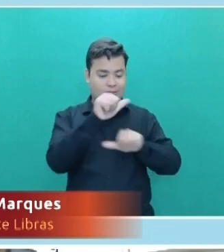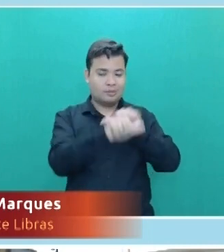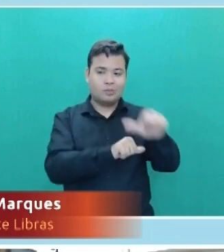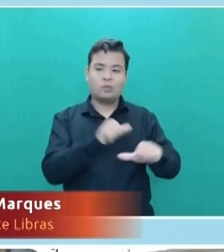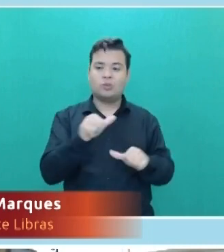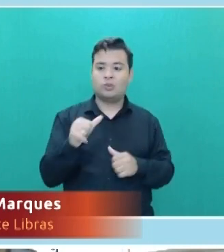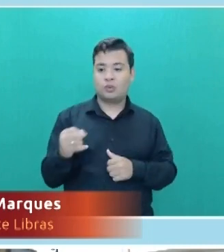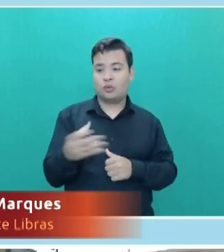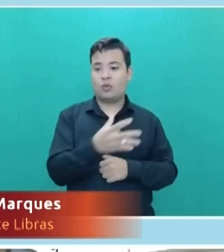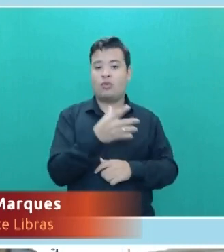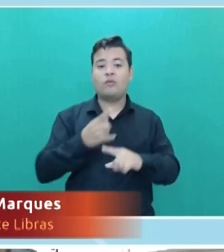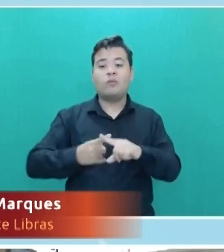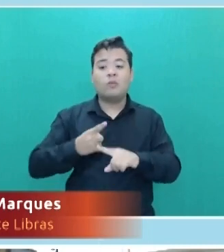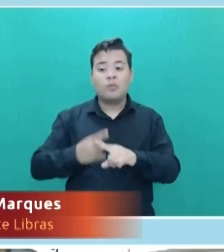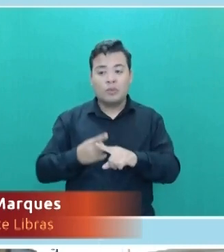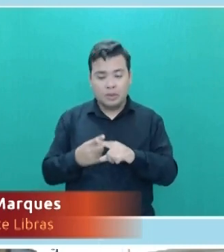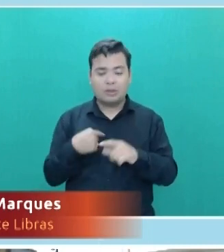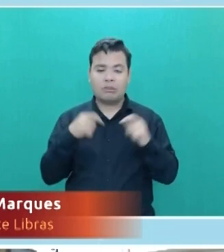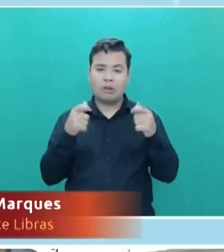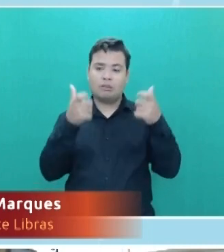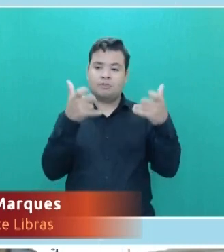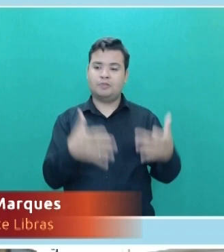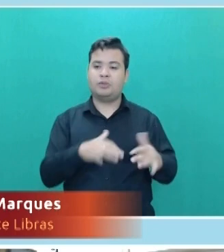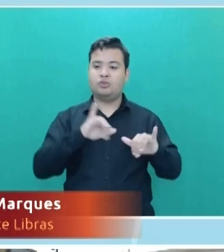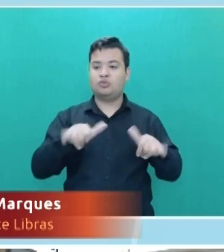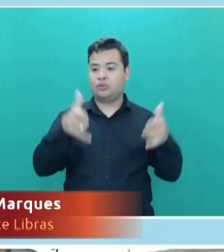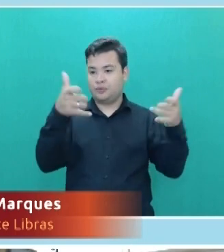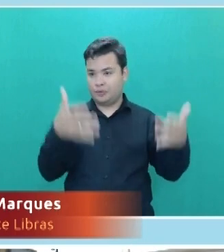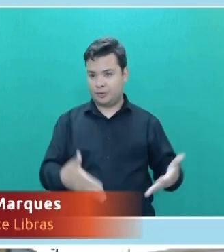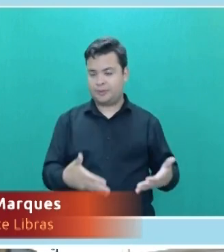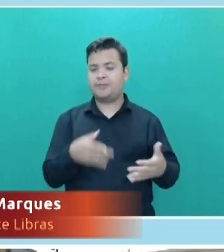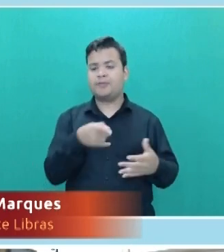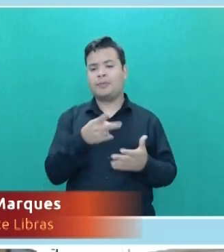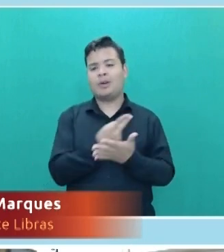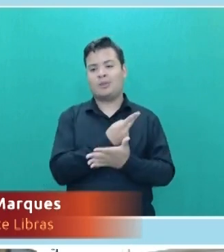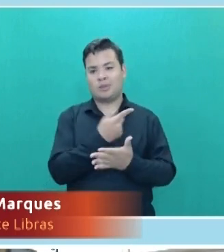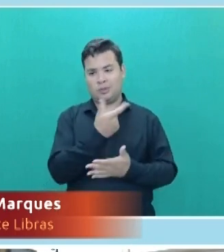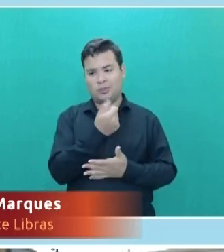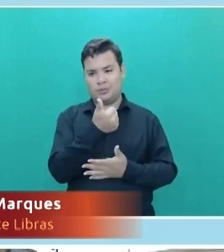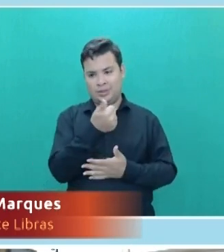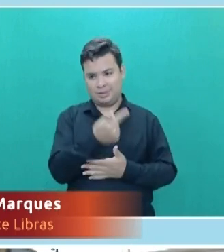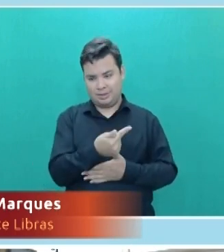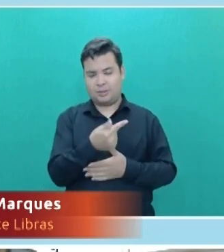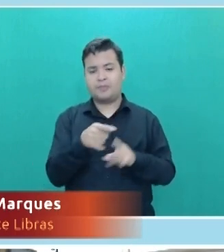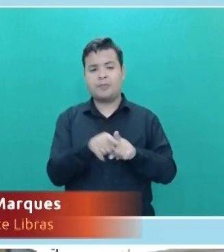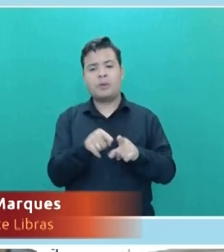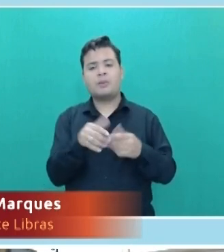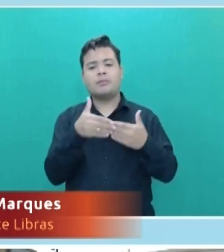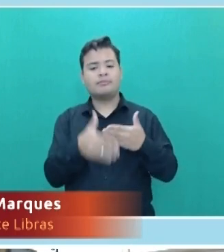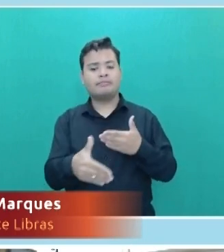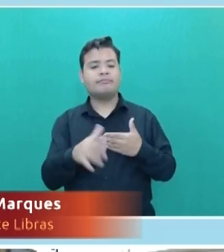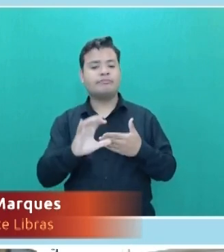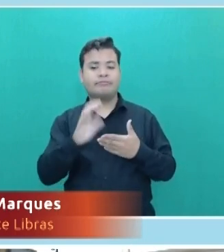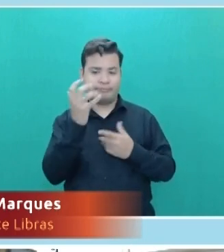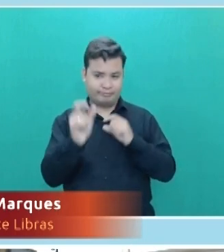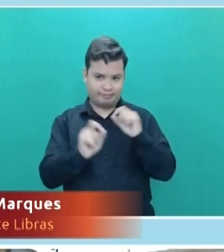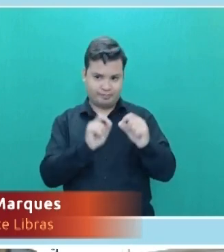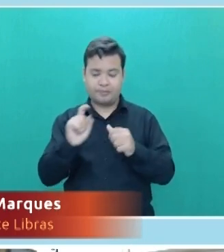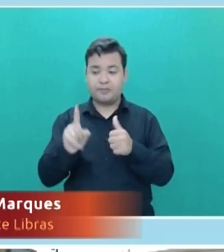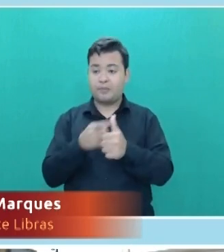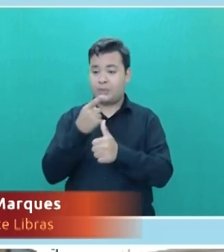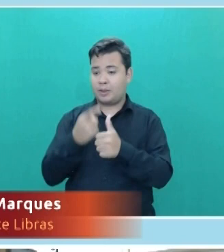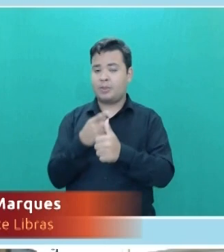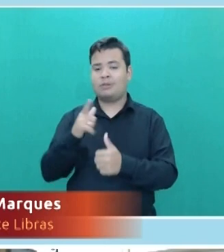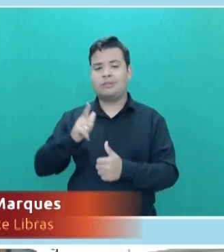de 2017, né? E o que, de fato, a reforma trabalhista trouxe, né? Primeiro e grande